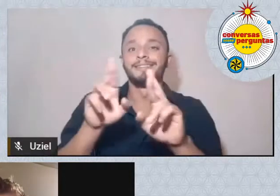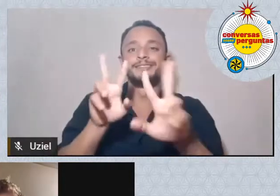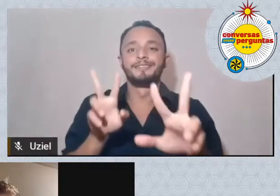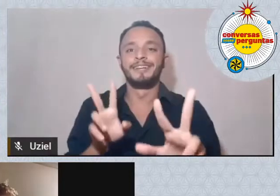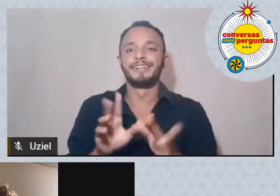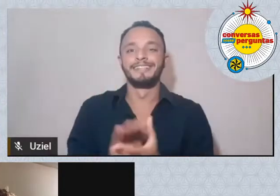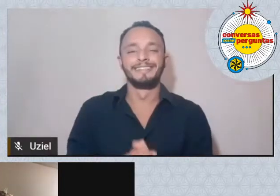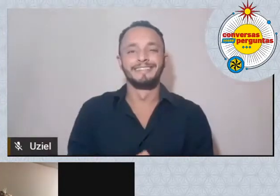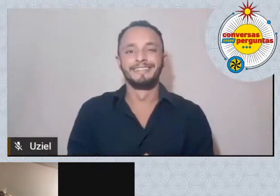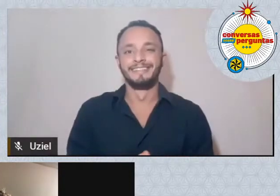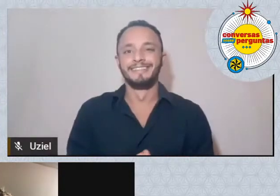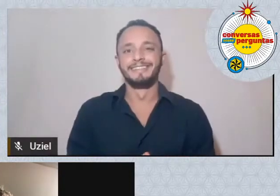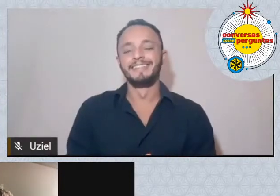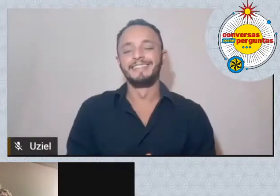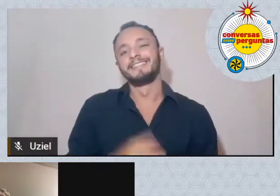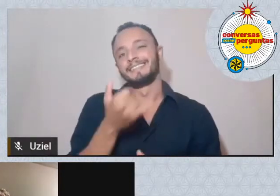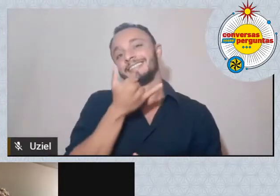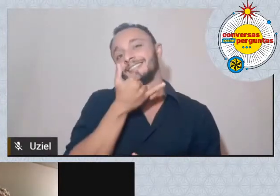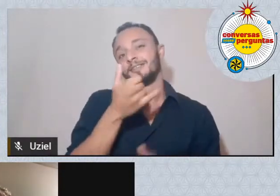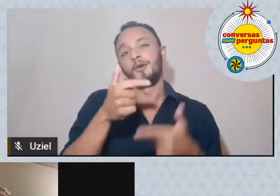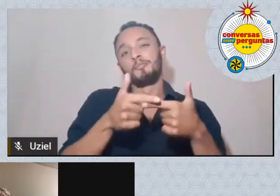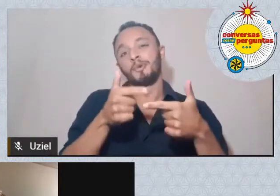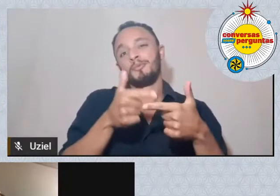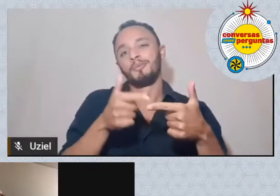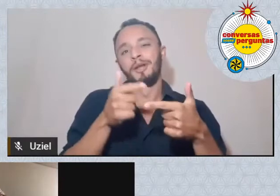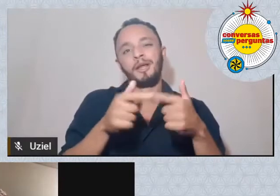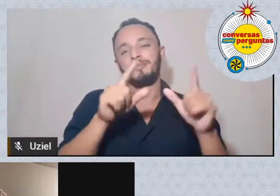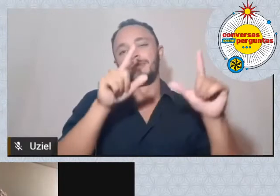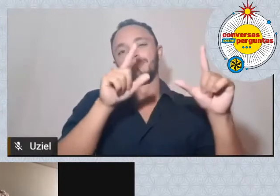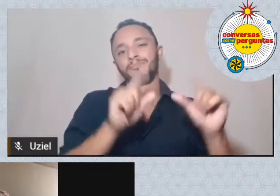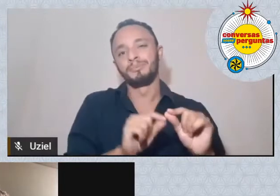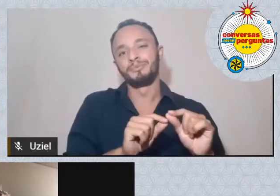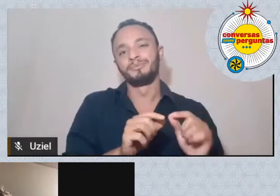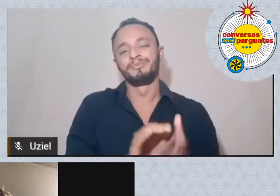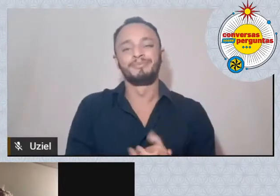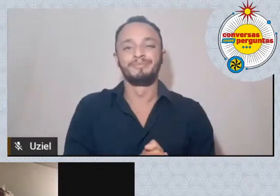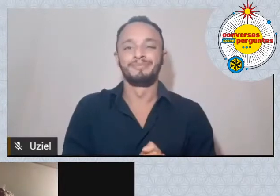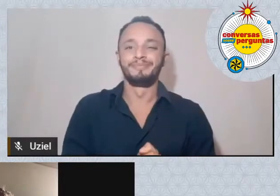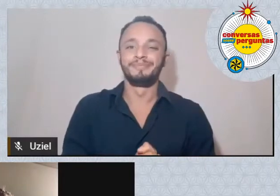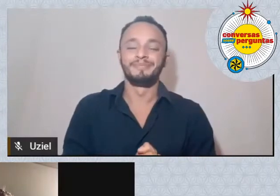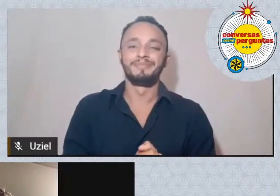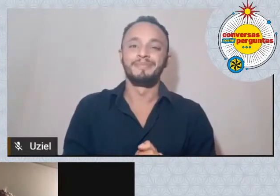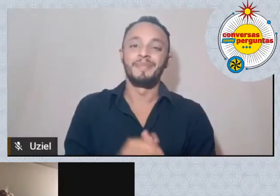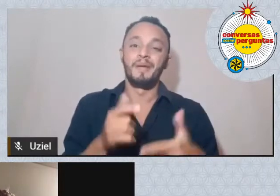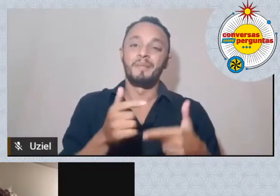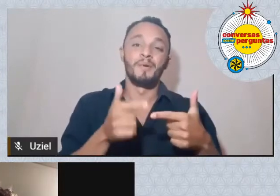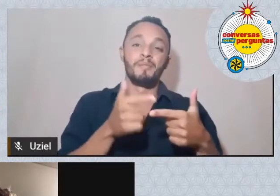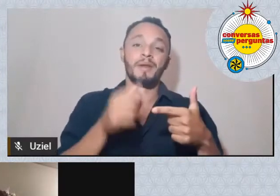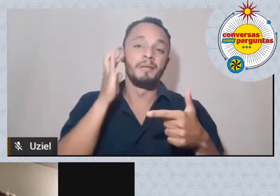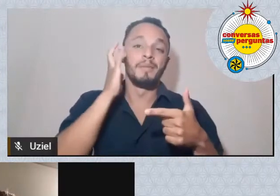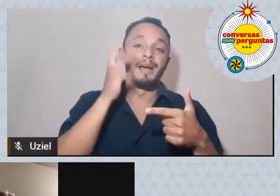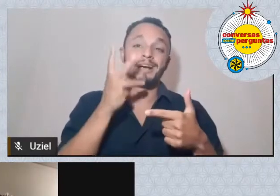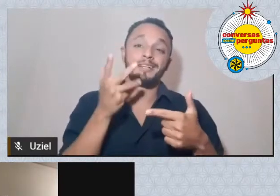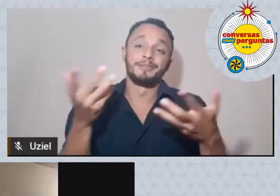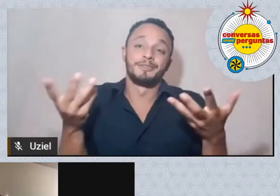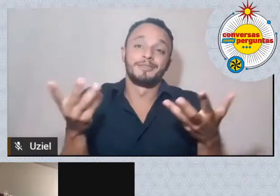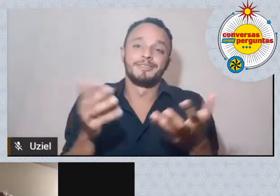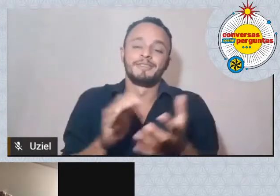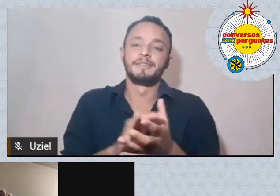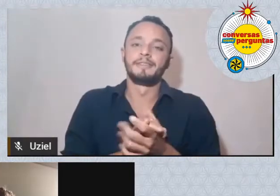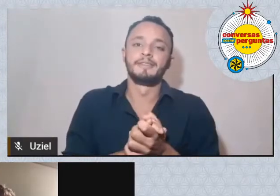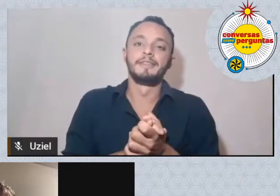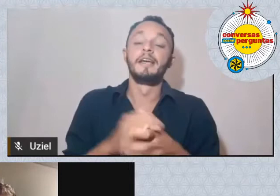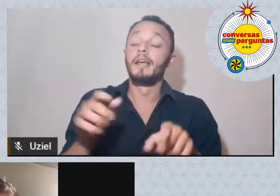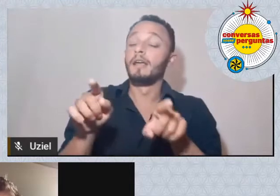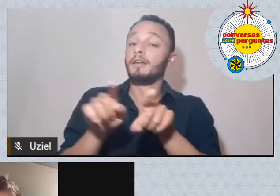e ter mais algum problema de conexão, né? Por Mas quê? Então, eu queria terminar esse